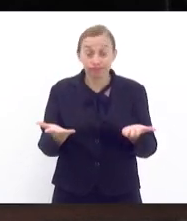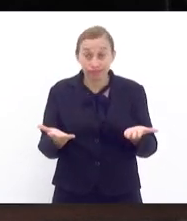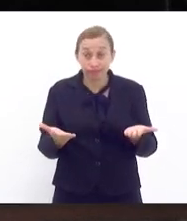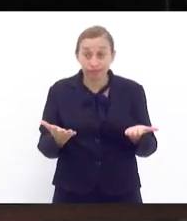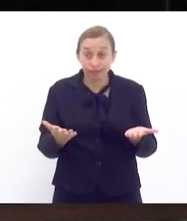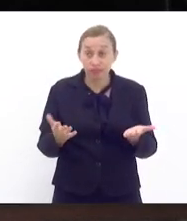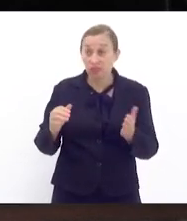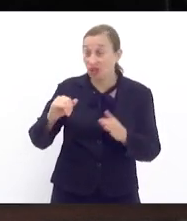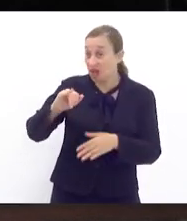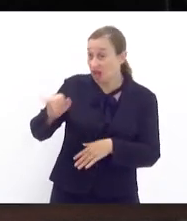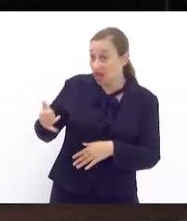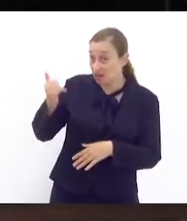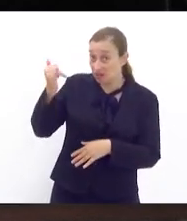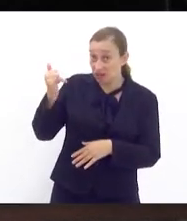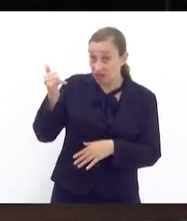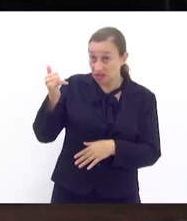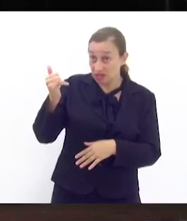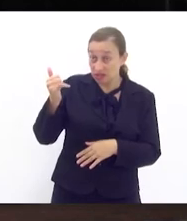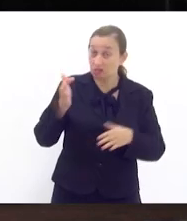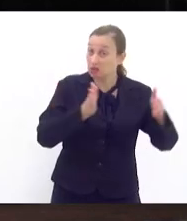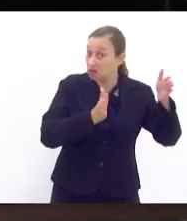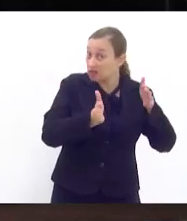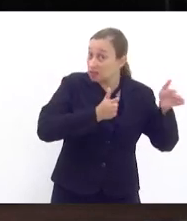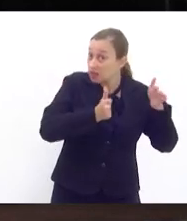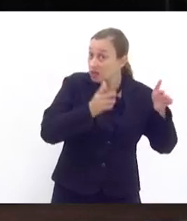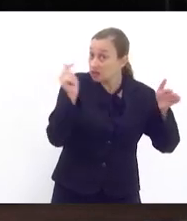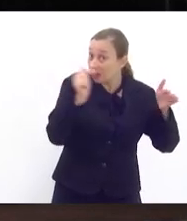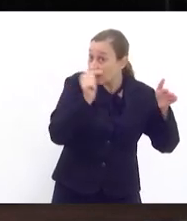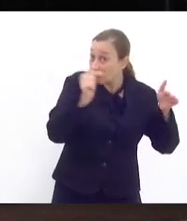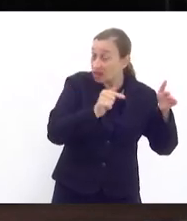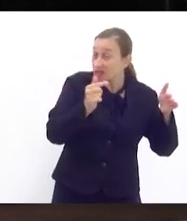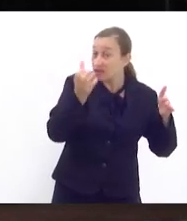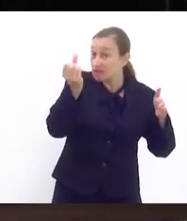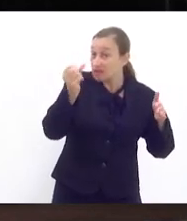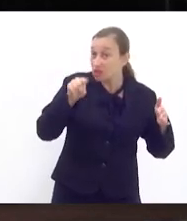a inflação média desse período foi de